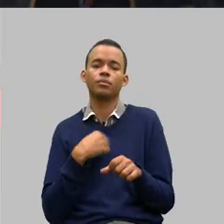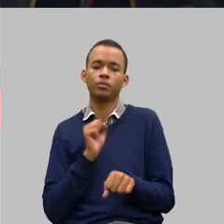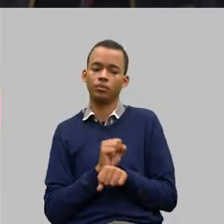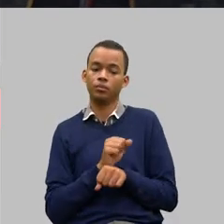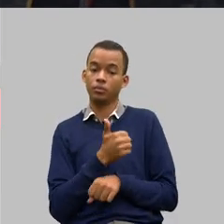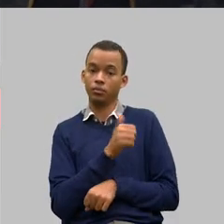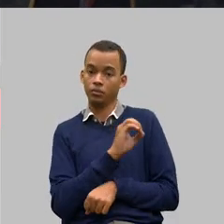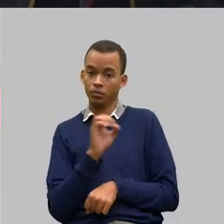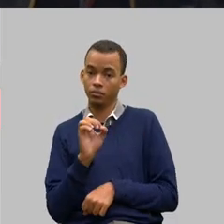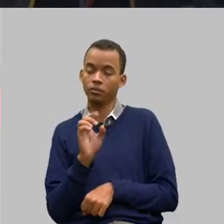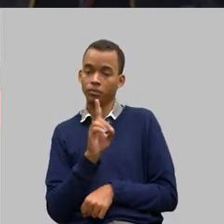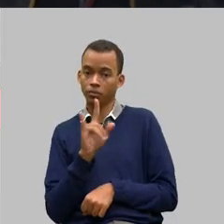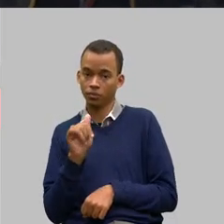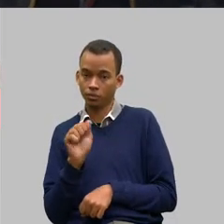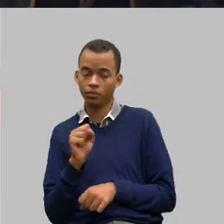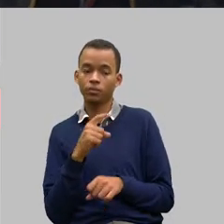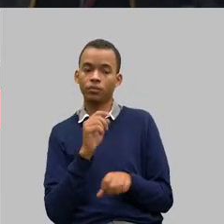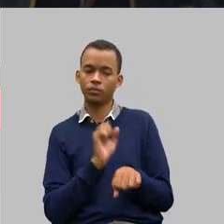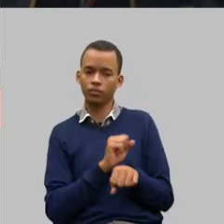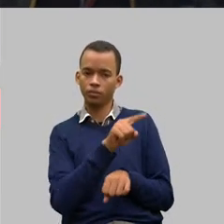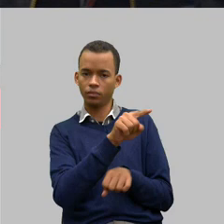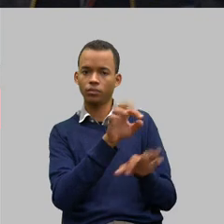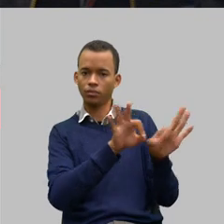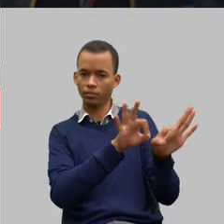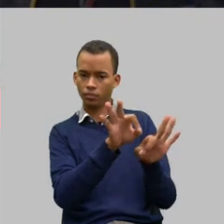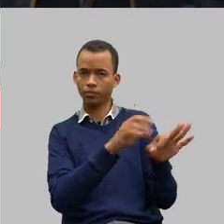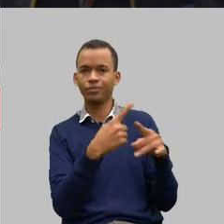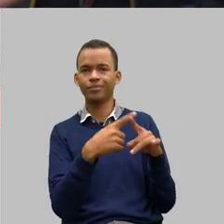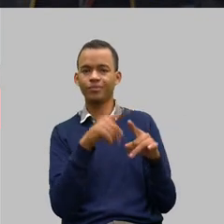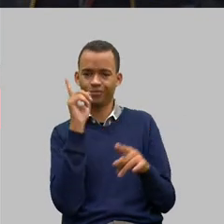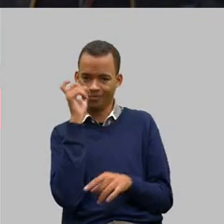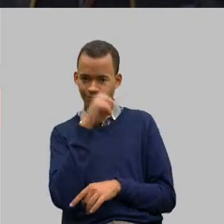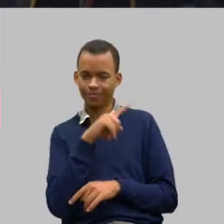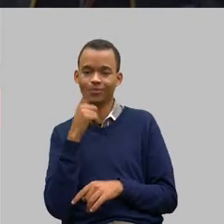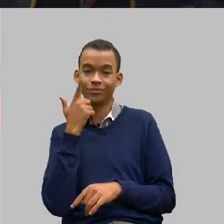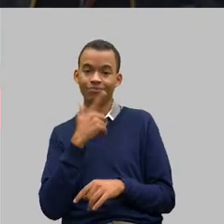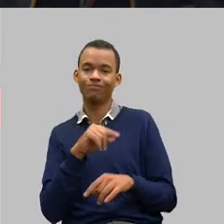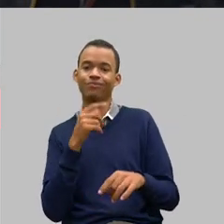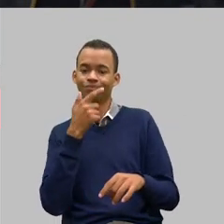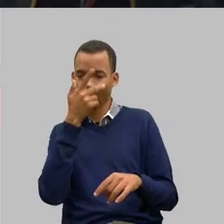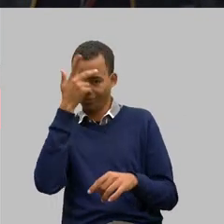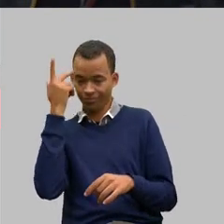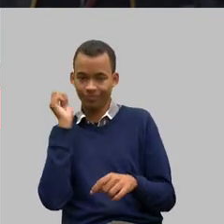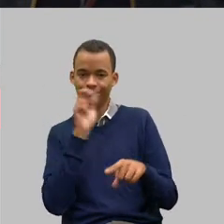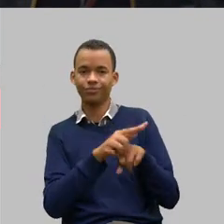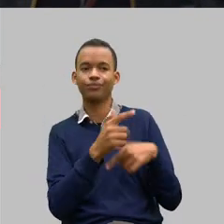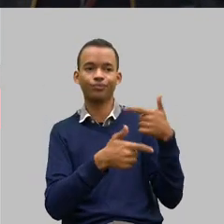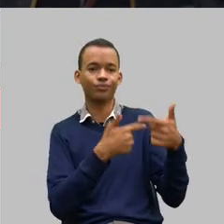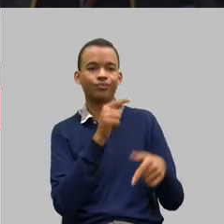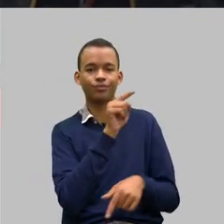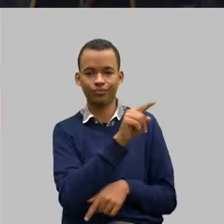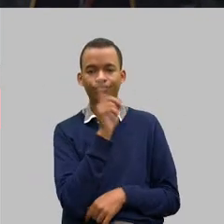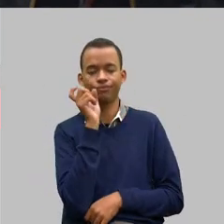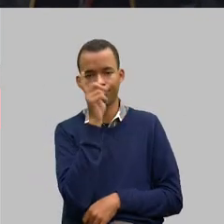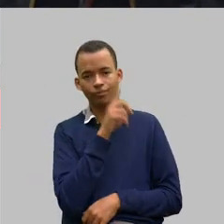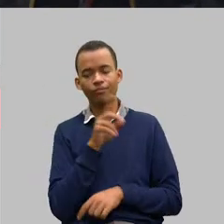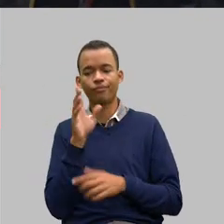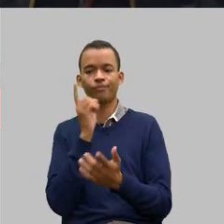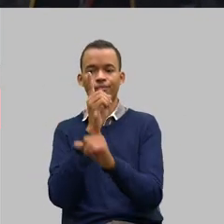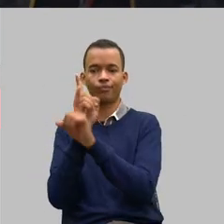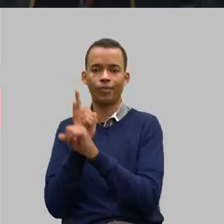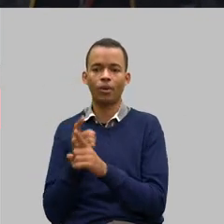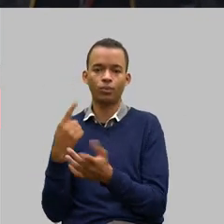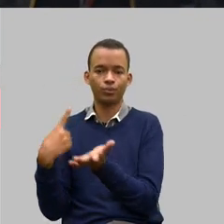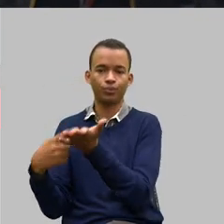possa se organizar nós temos dificuldade de mão de obra para em Tod a Minas Gerais e todo o Brasil mas eu creio que nos